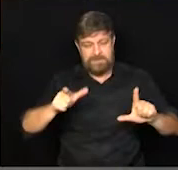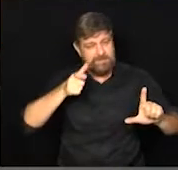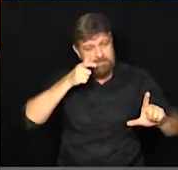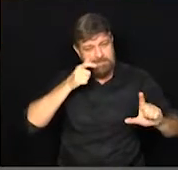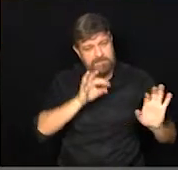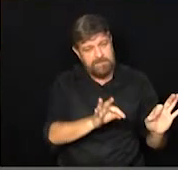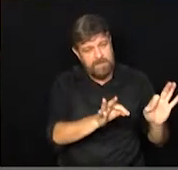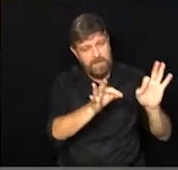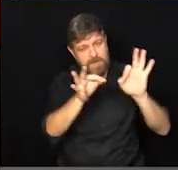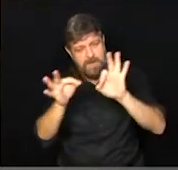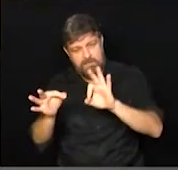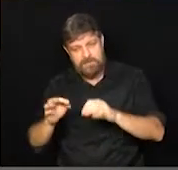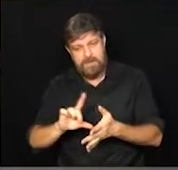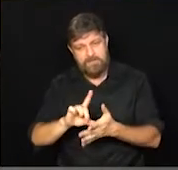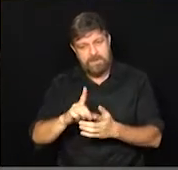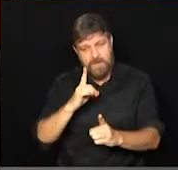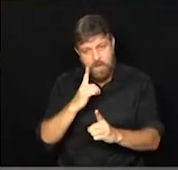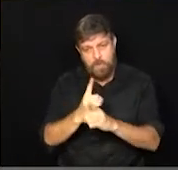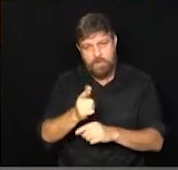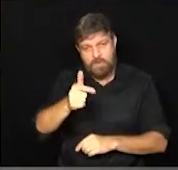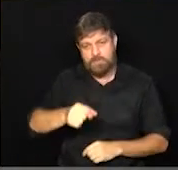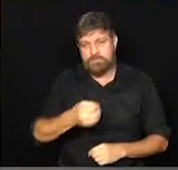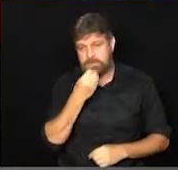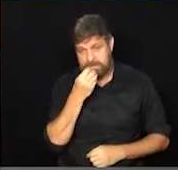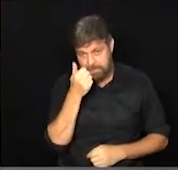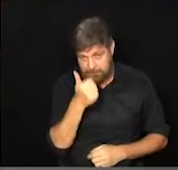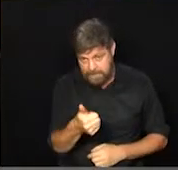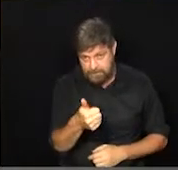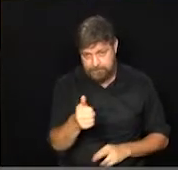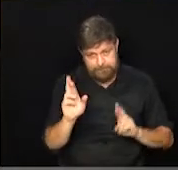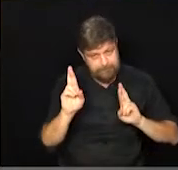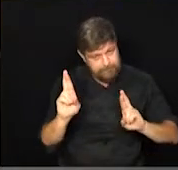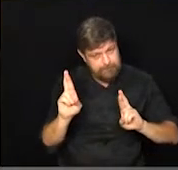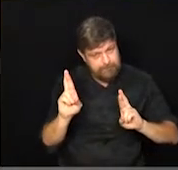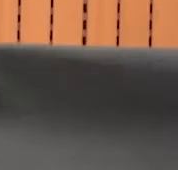acompanharam. Então, até uma próxima. Fiquem bem.